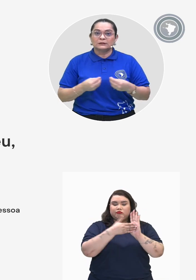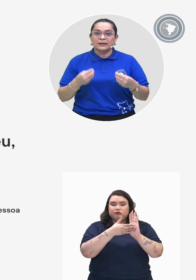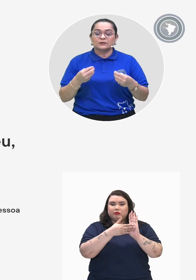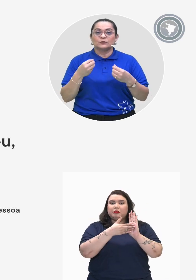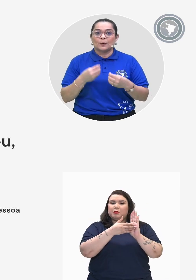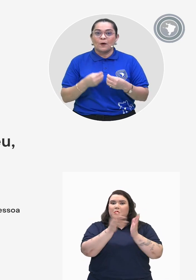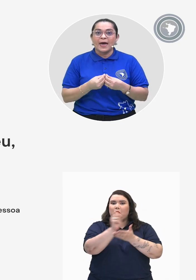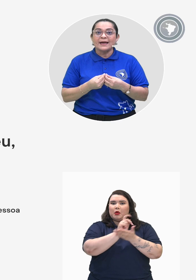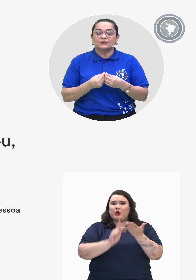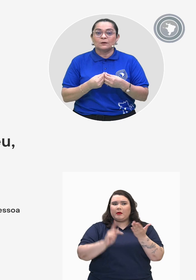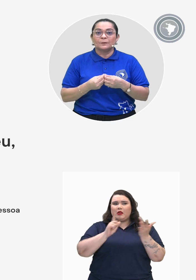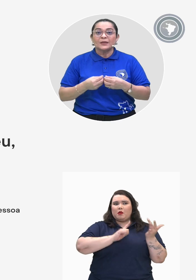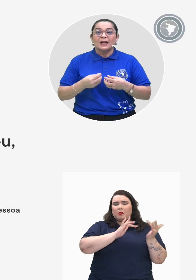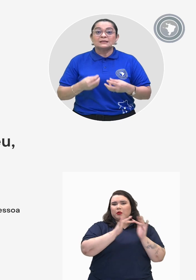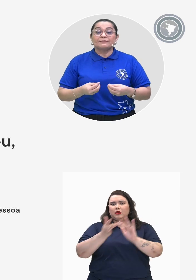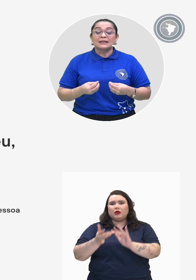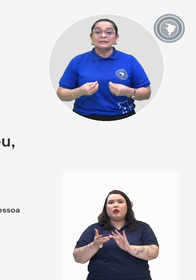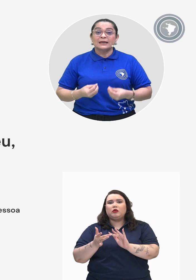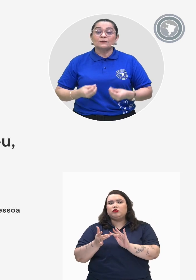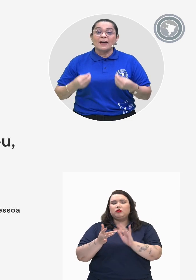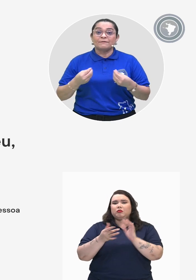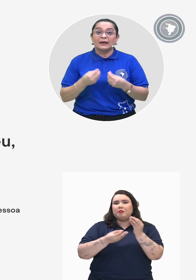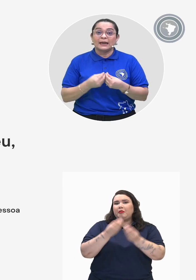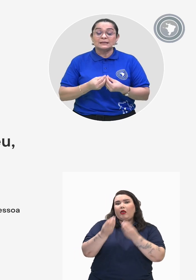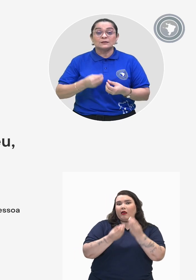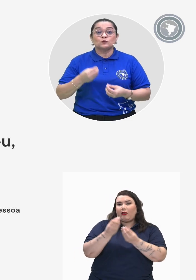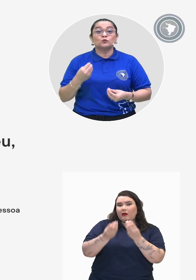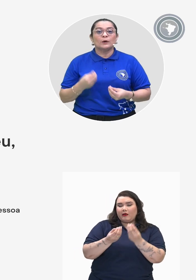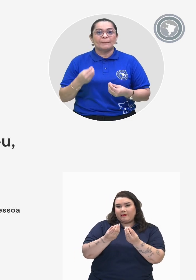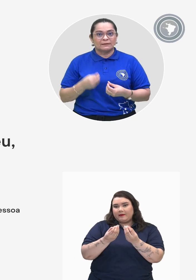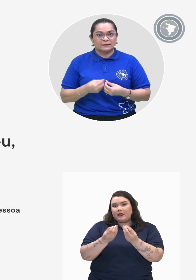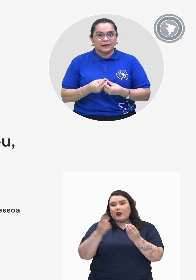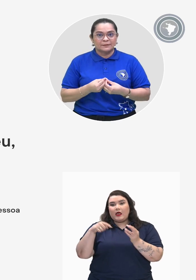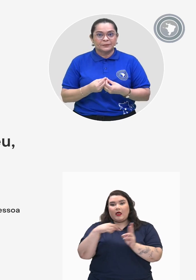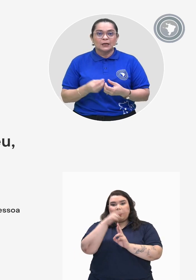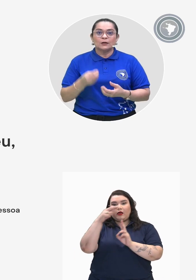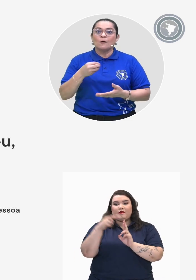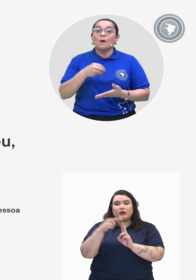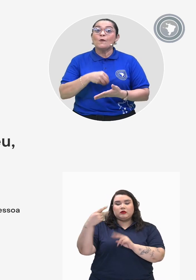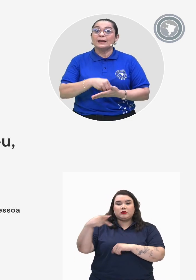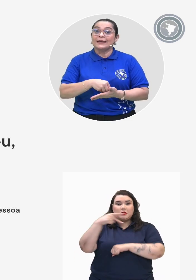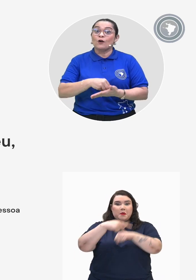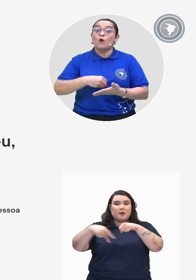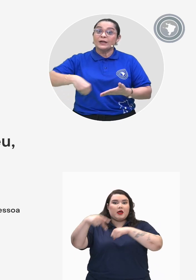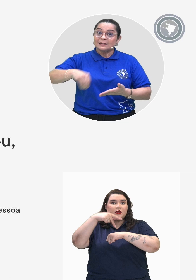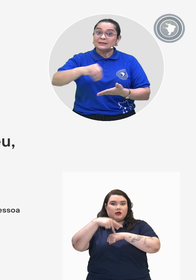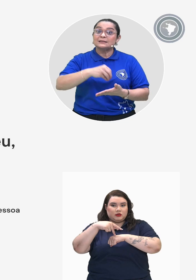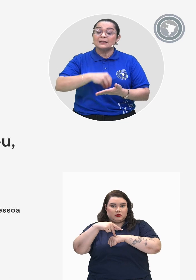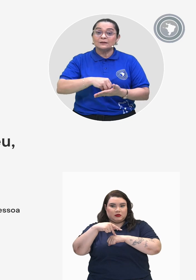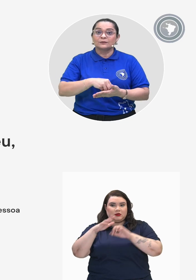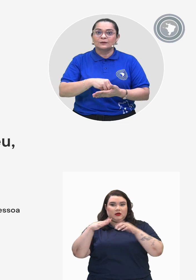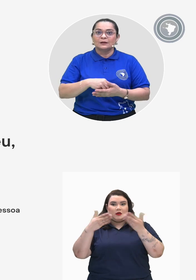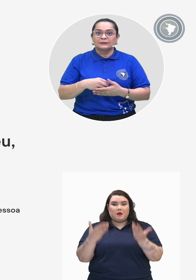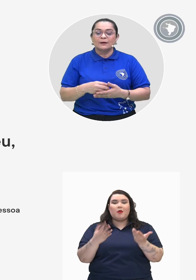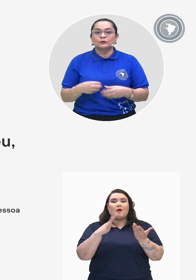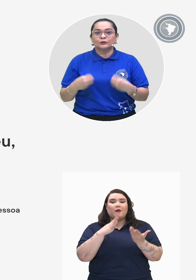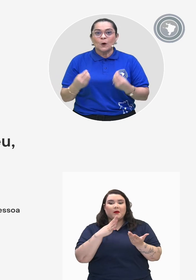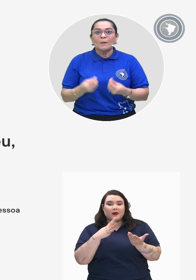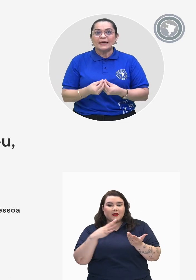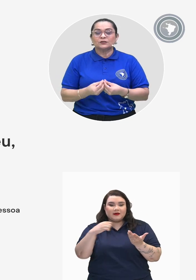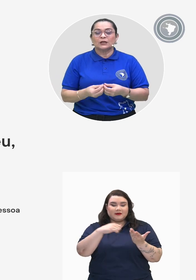desse contexto poético, fazendo referência à sua pátria. e como ele é conhecido,